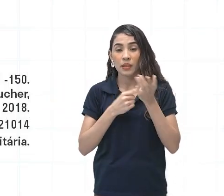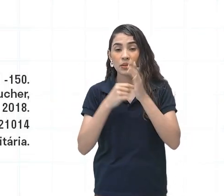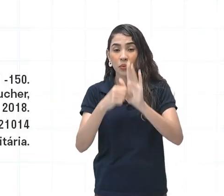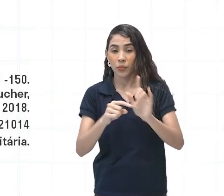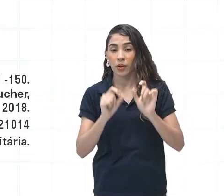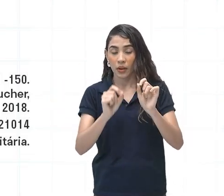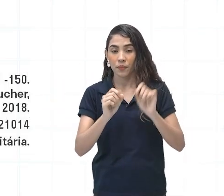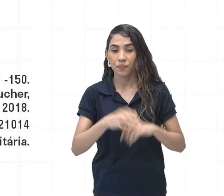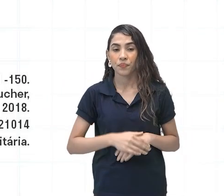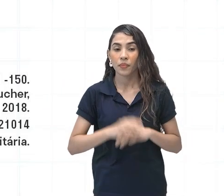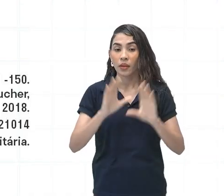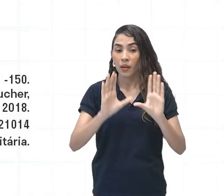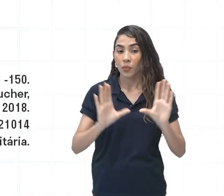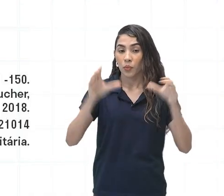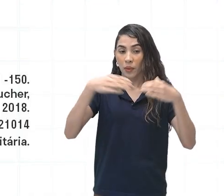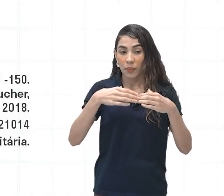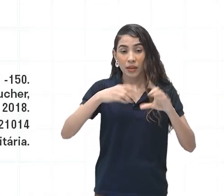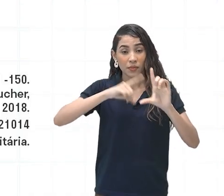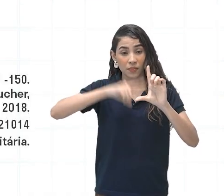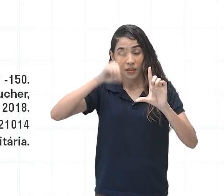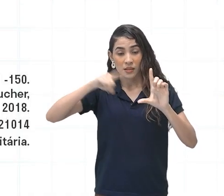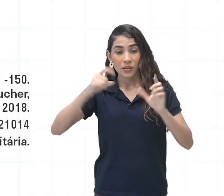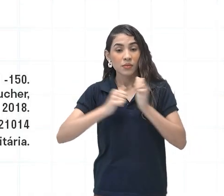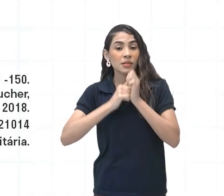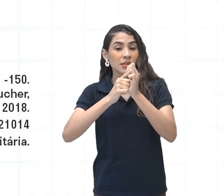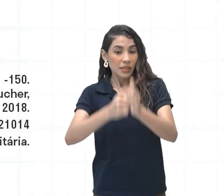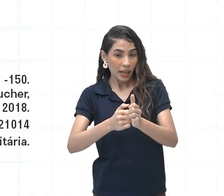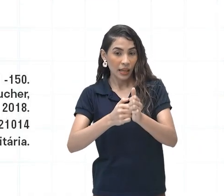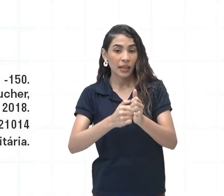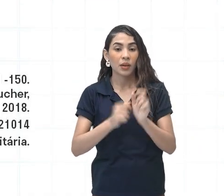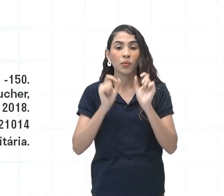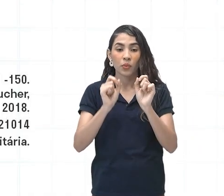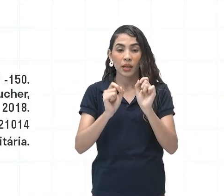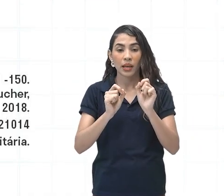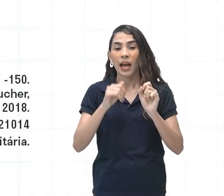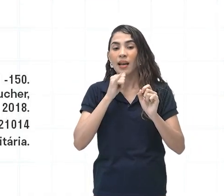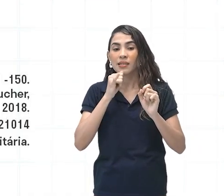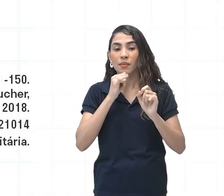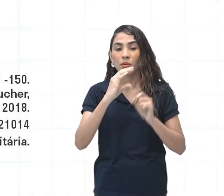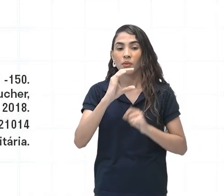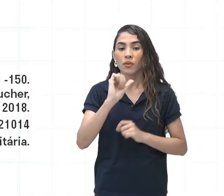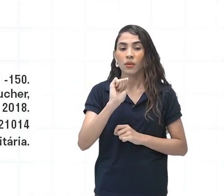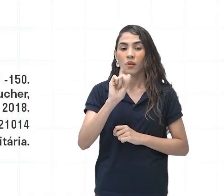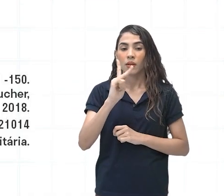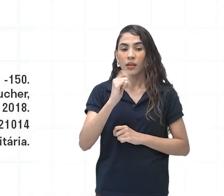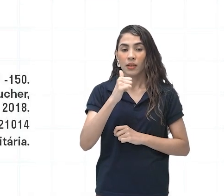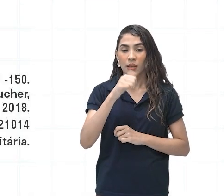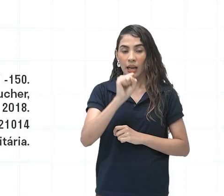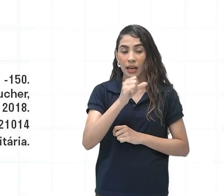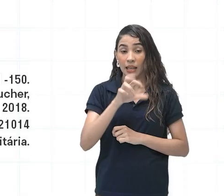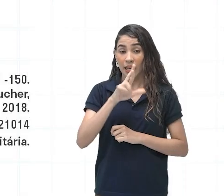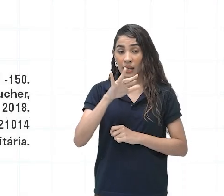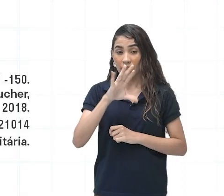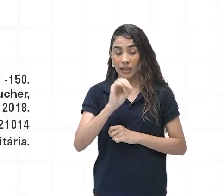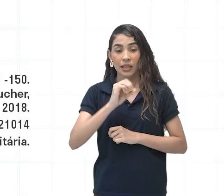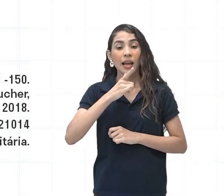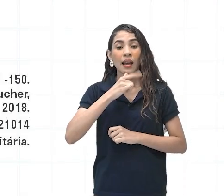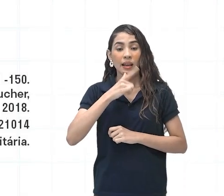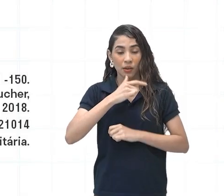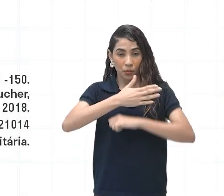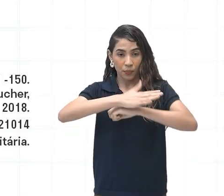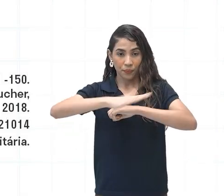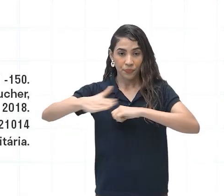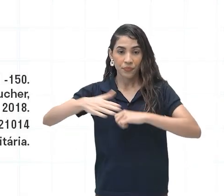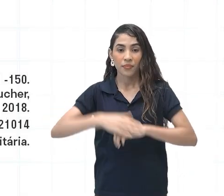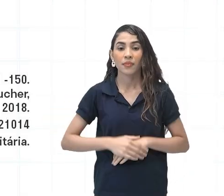que esses agrupamentos, essas variações, seguem uma lógica das calhas dos rios. Então, nesse estudo, o nosso estado foi